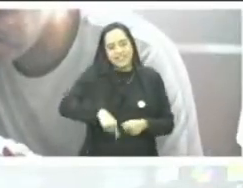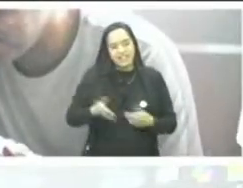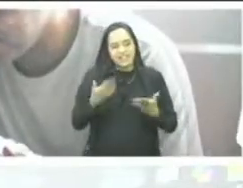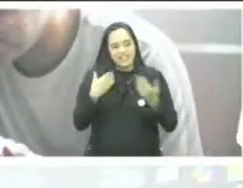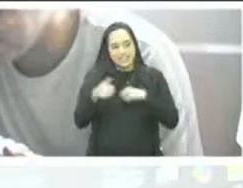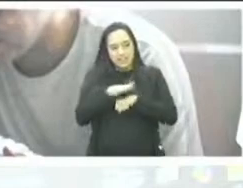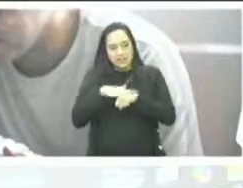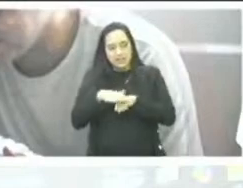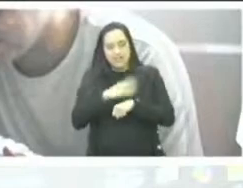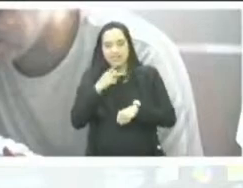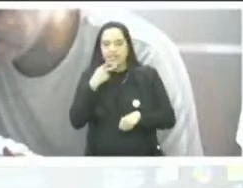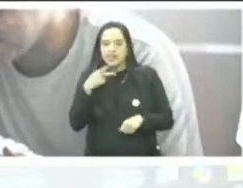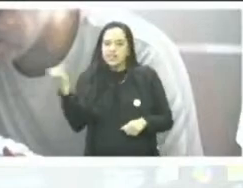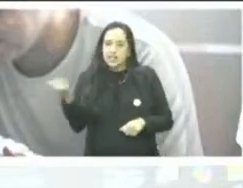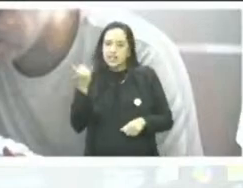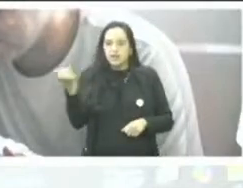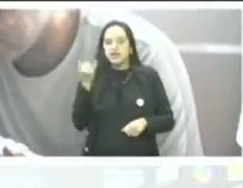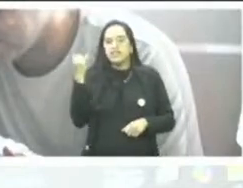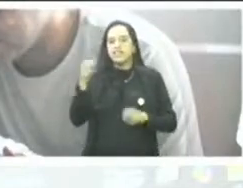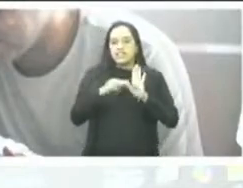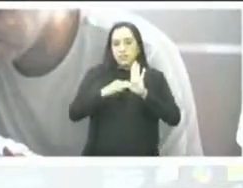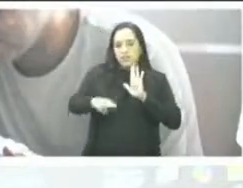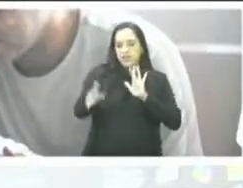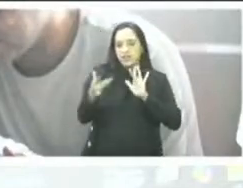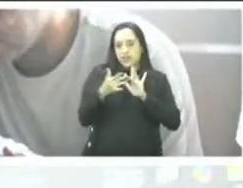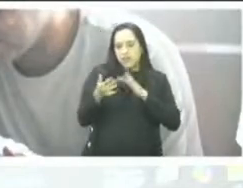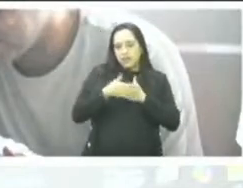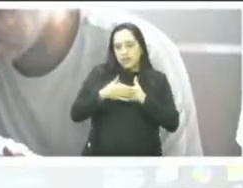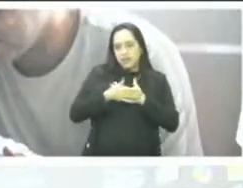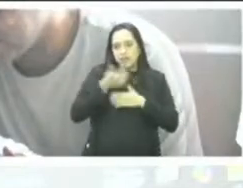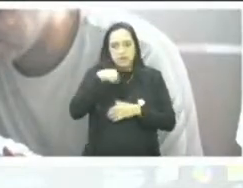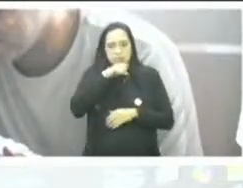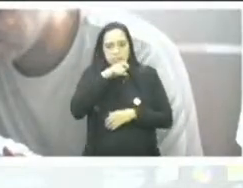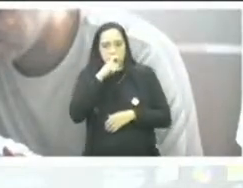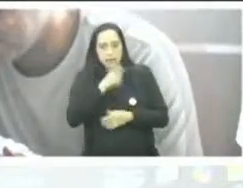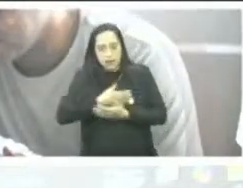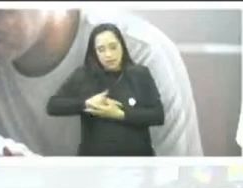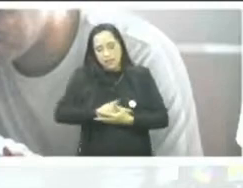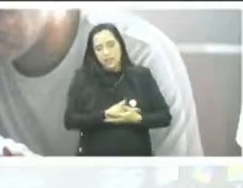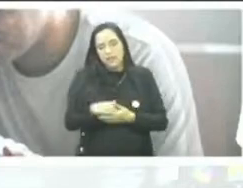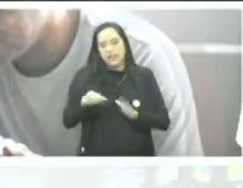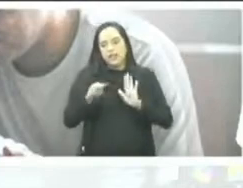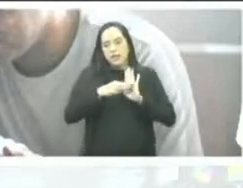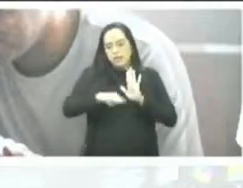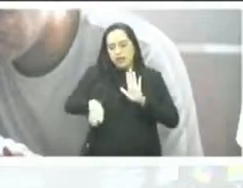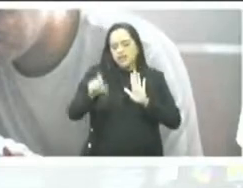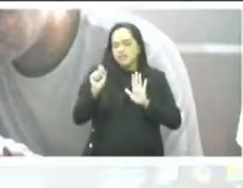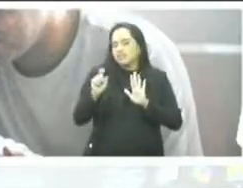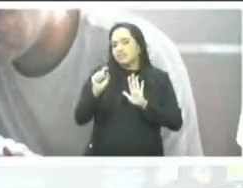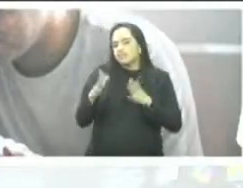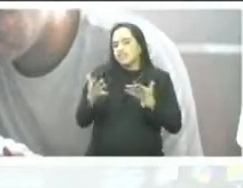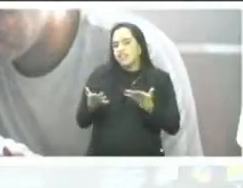sobre a importância do método Canguru, um método que foi extremamente